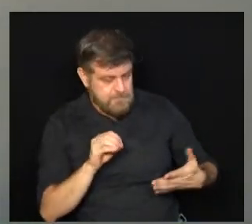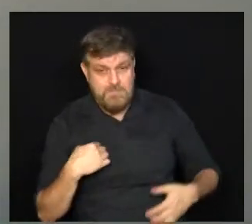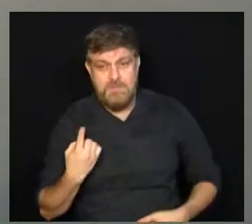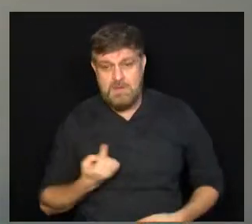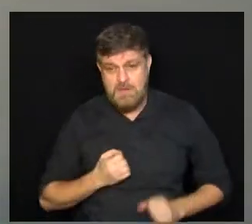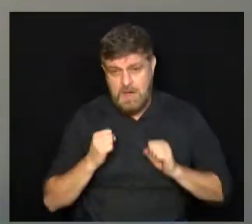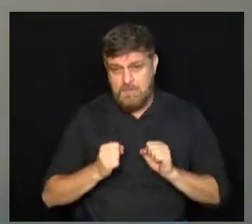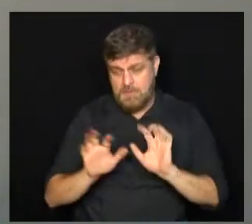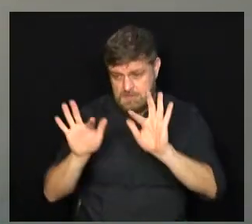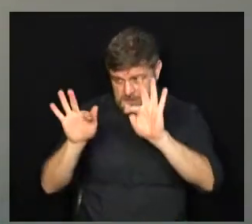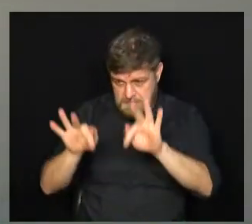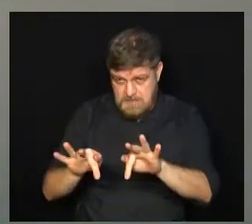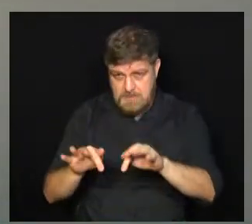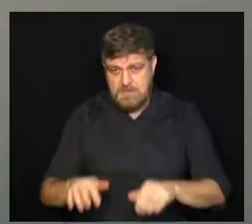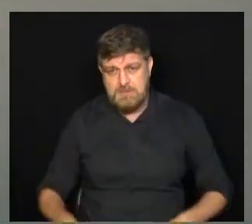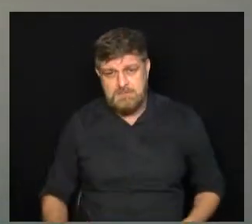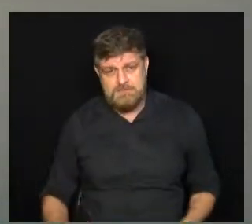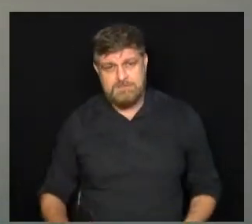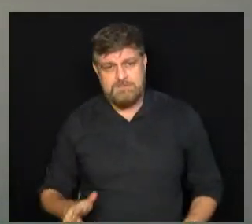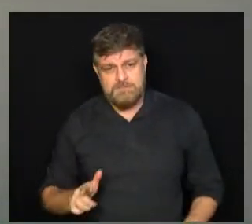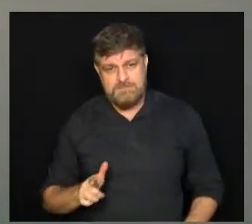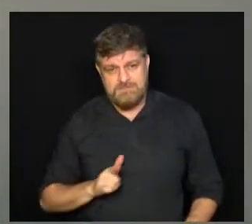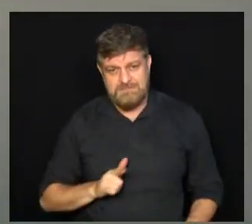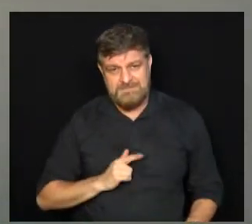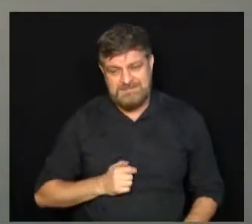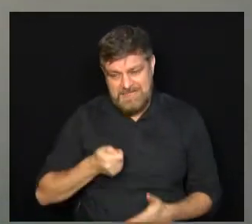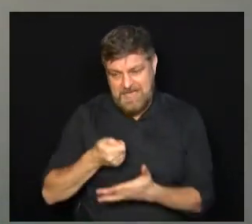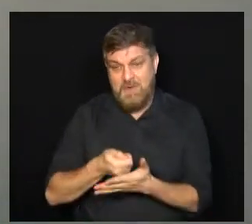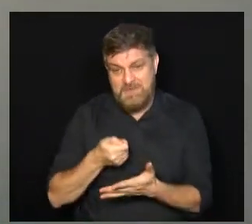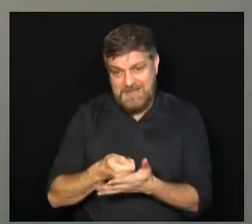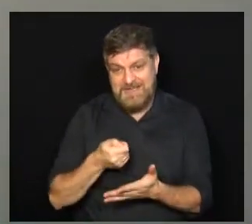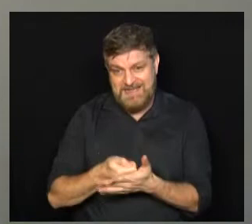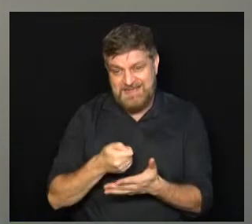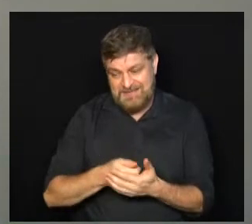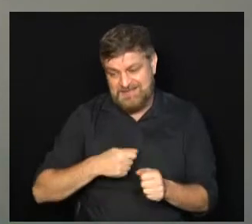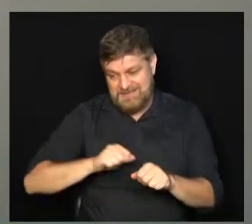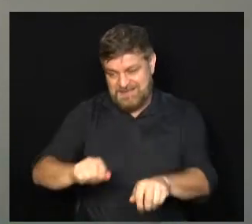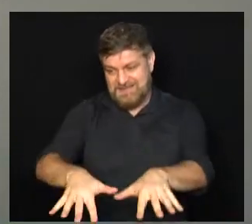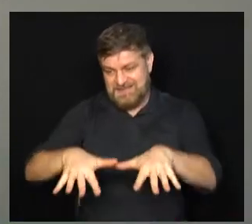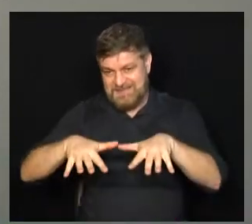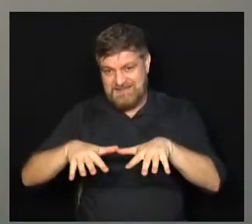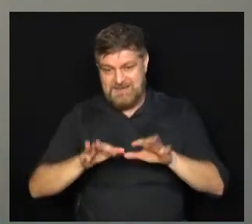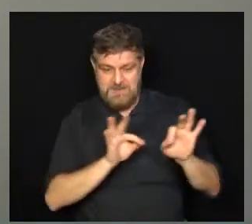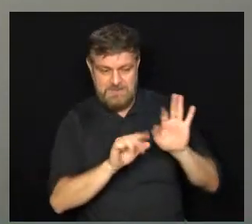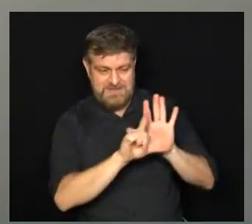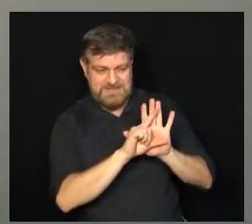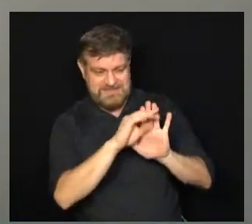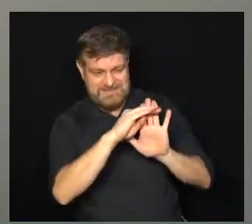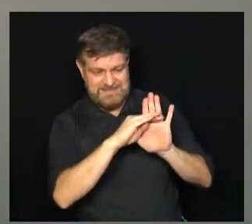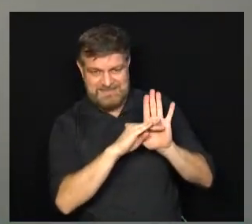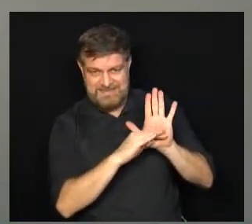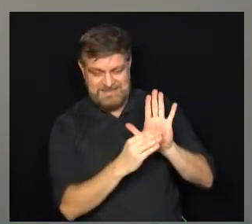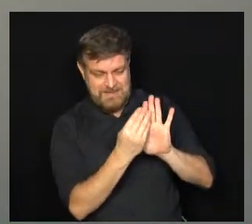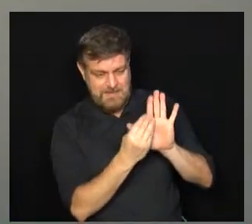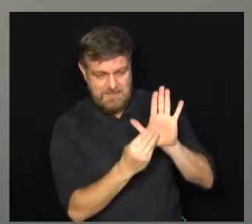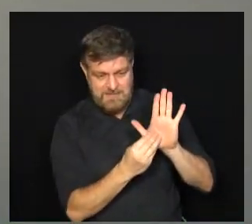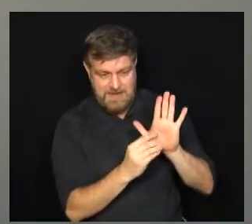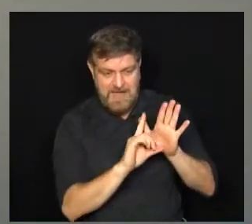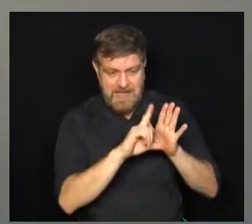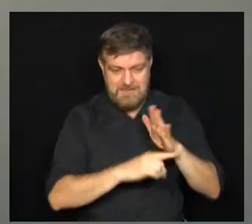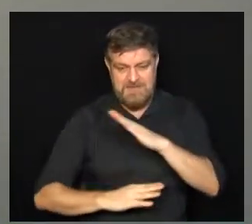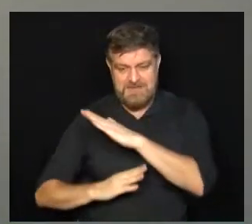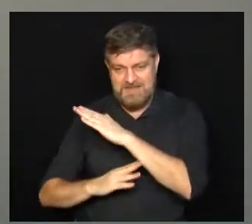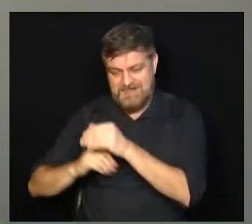pode encerrar, né, essa parte obrigatória para que se torne o projeto de lei, possa ir a